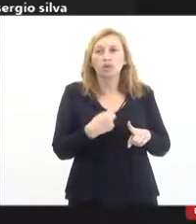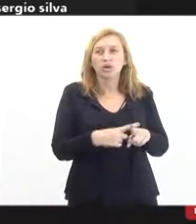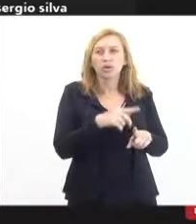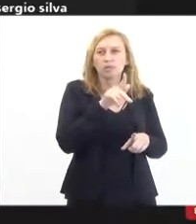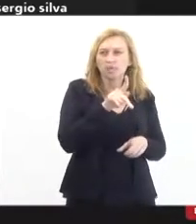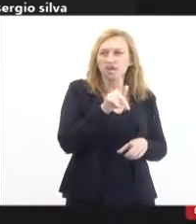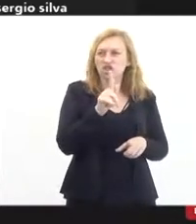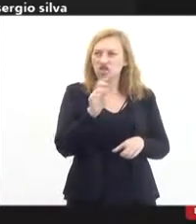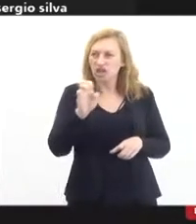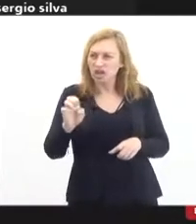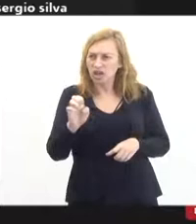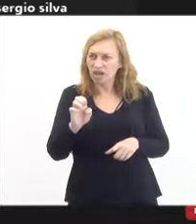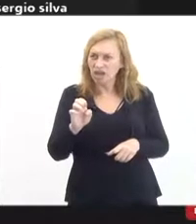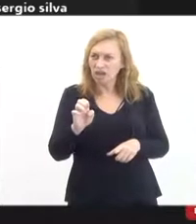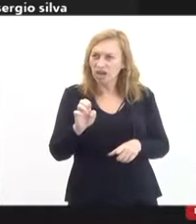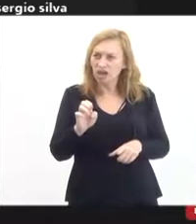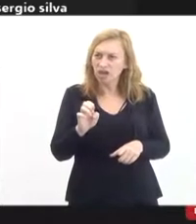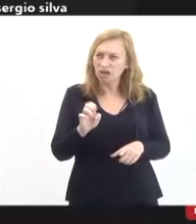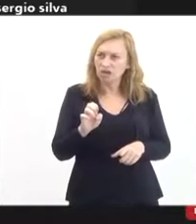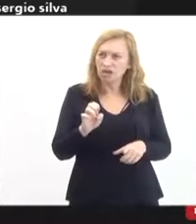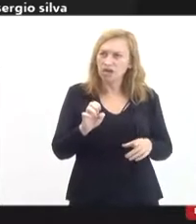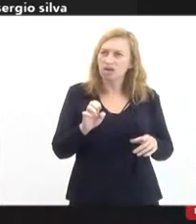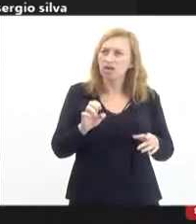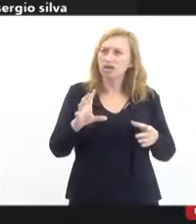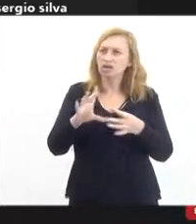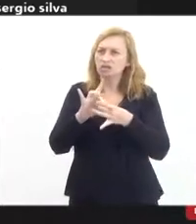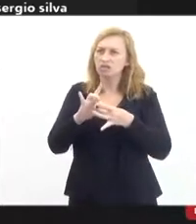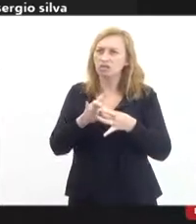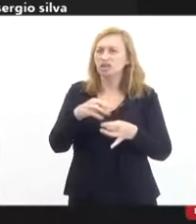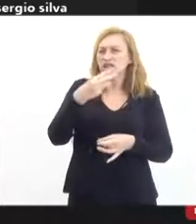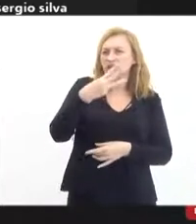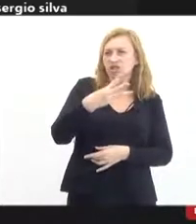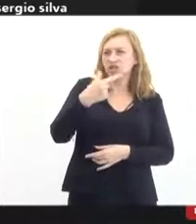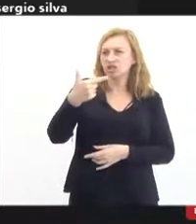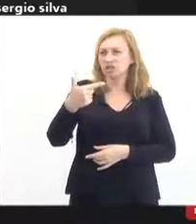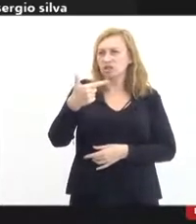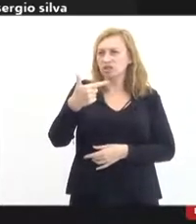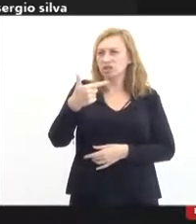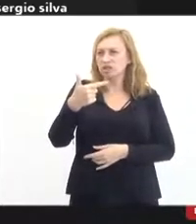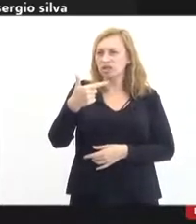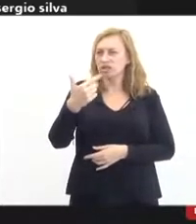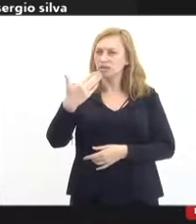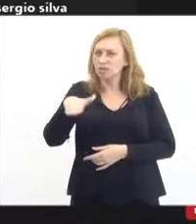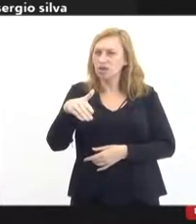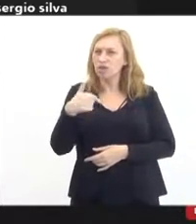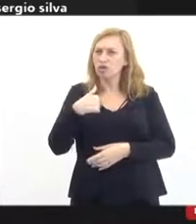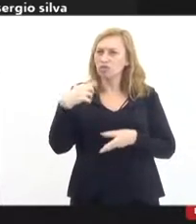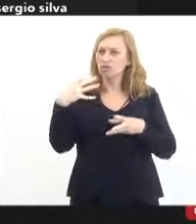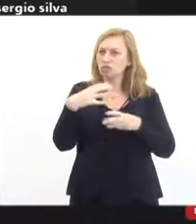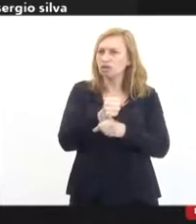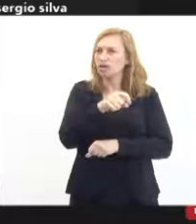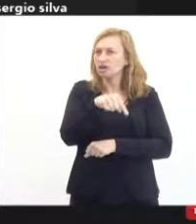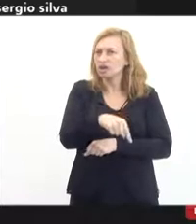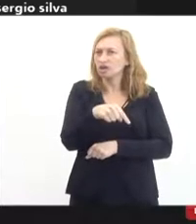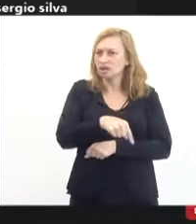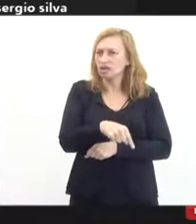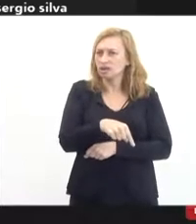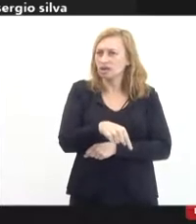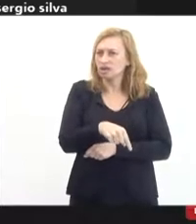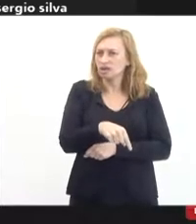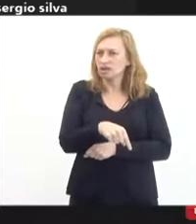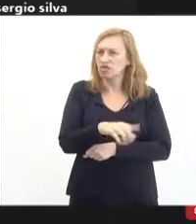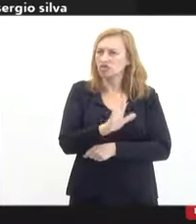PGE, 39%, no critério da União, 32,5%. Eu fiz as contas aqui, quando você